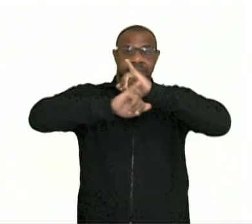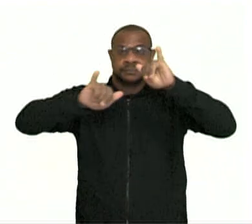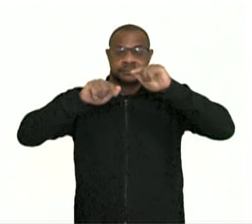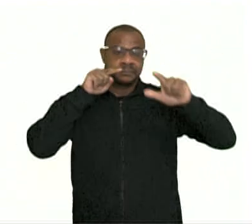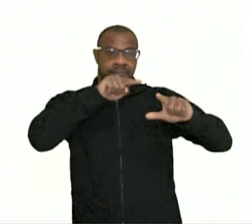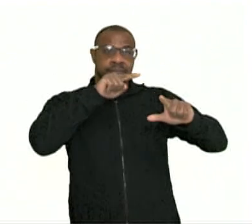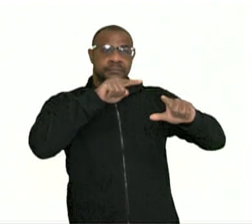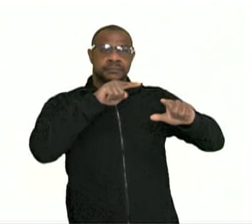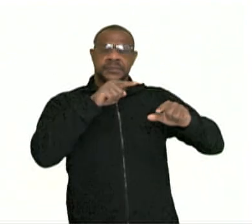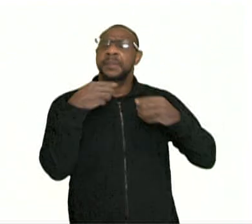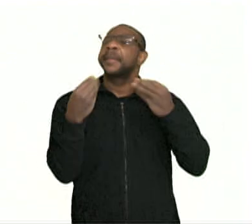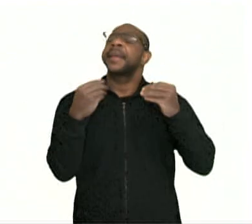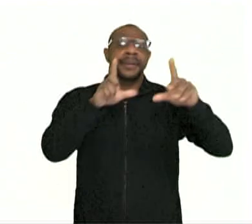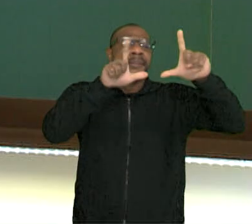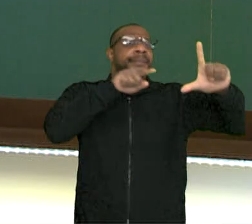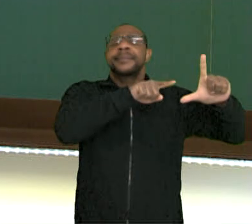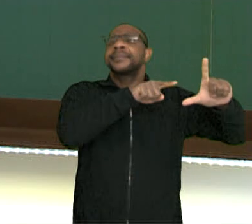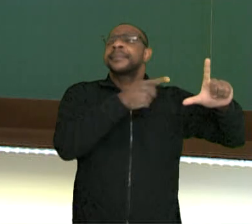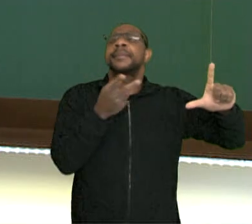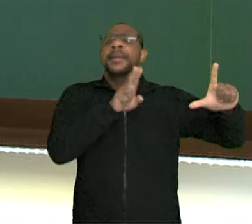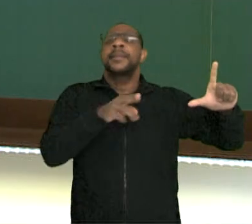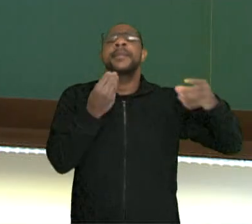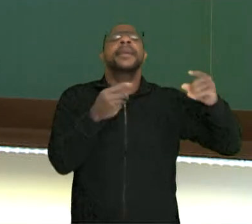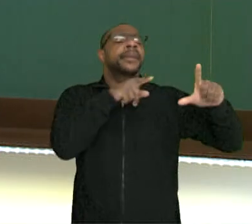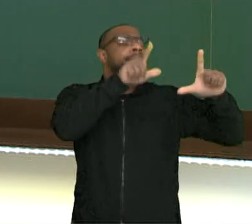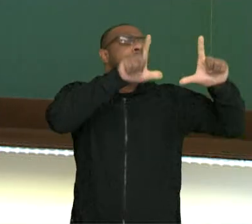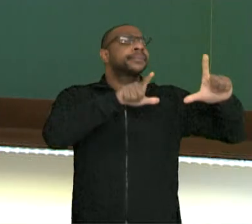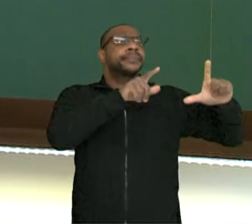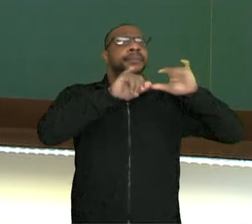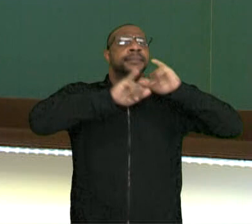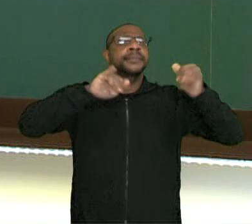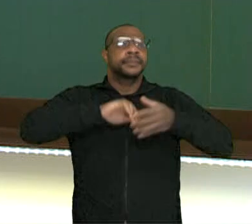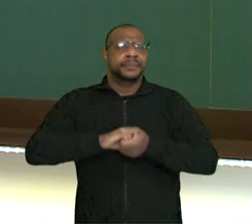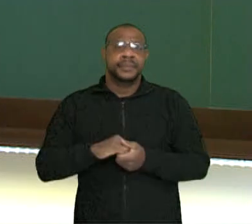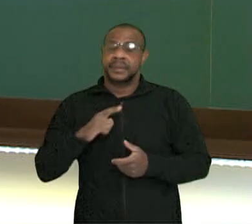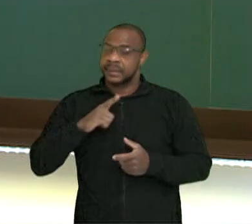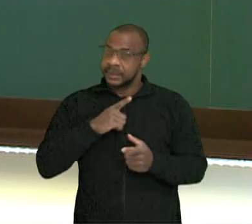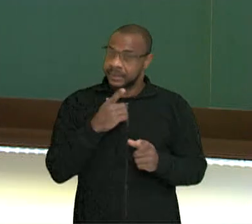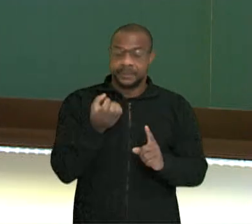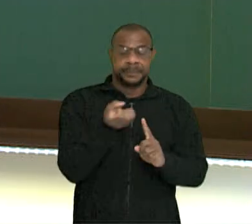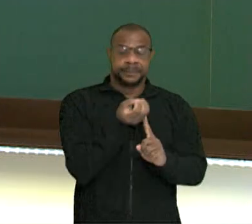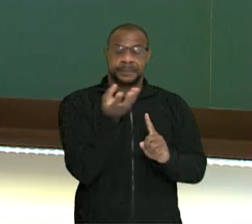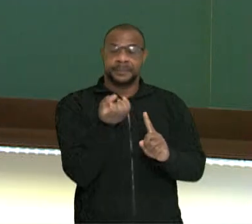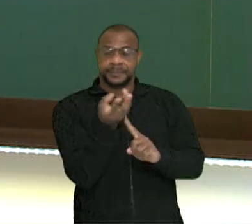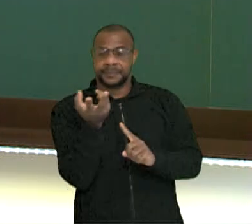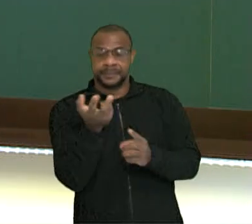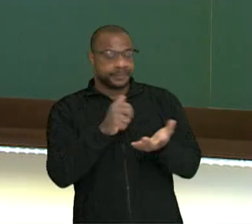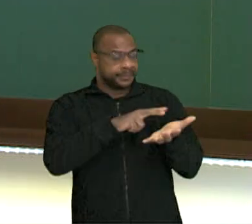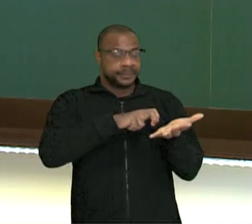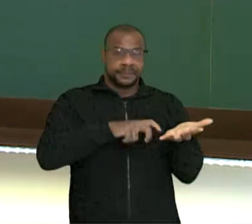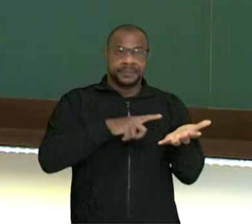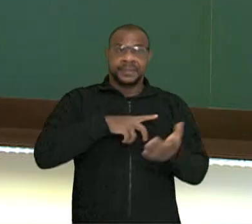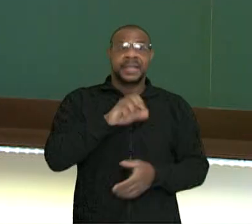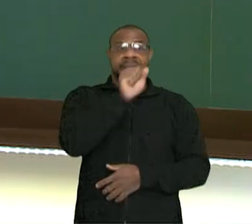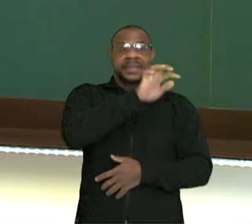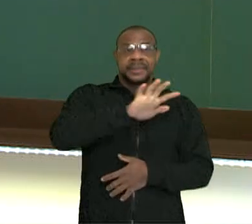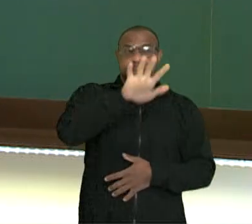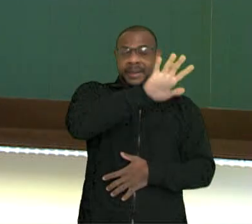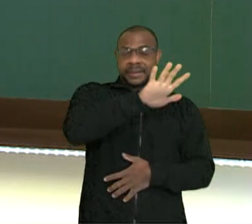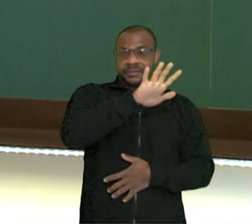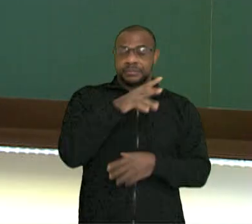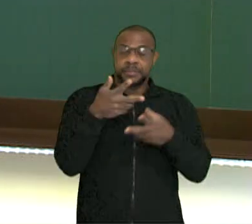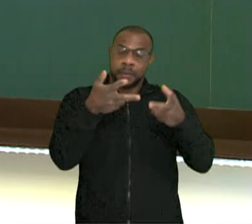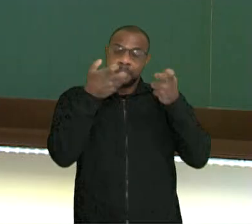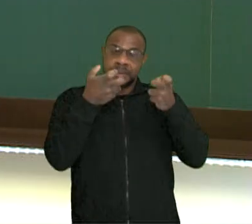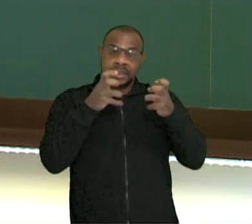a finalidade desse panfleto? Observe que eu tenho o texto verbal e não verbal. E quando eu analiso, eu olho tudo, né?